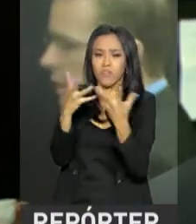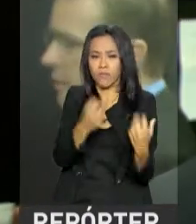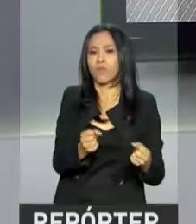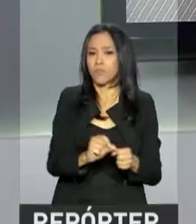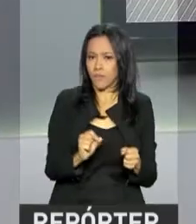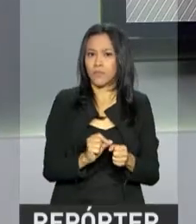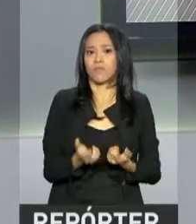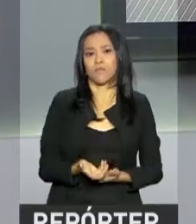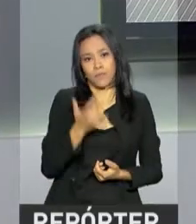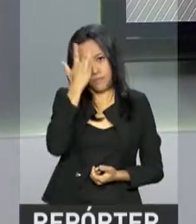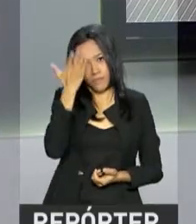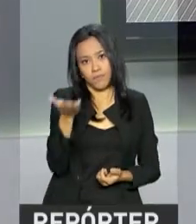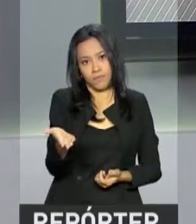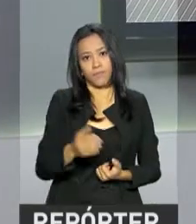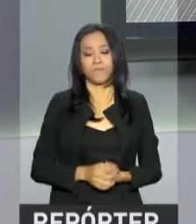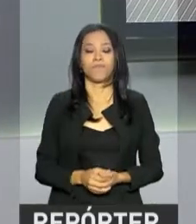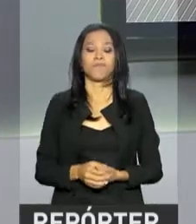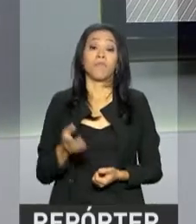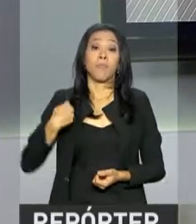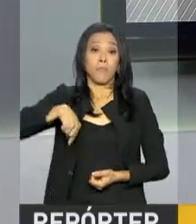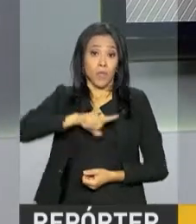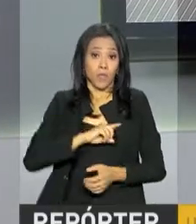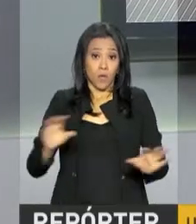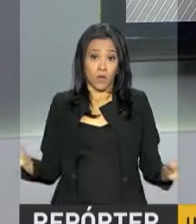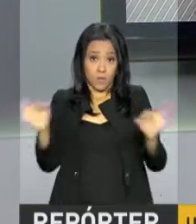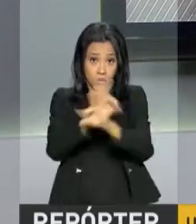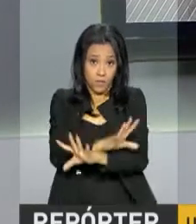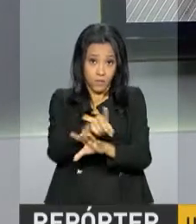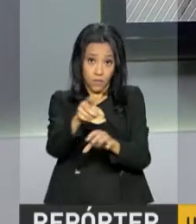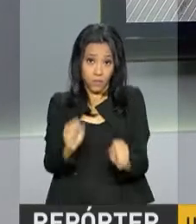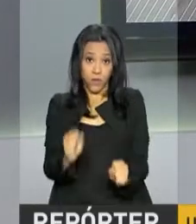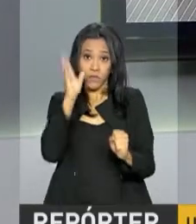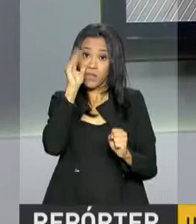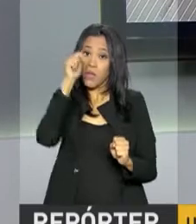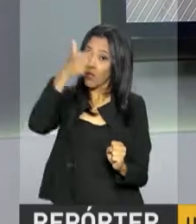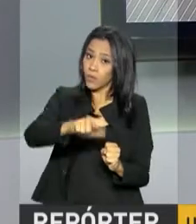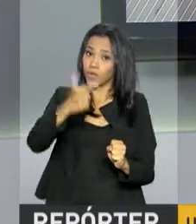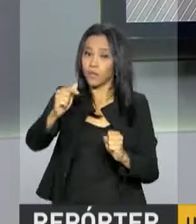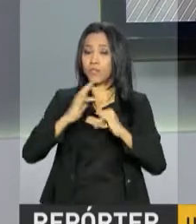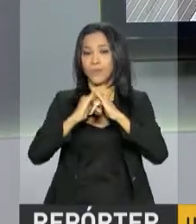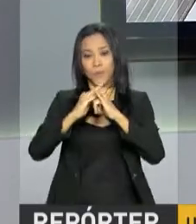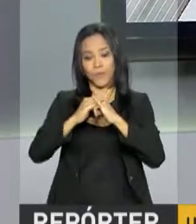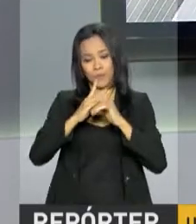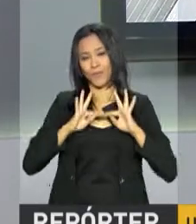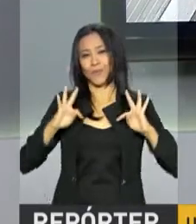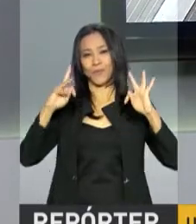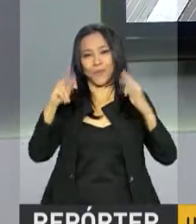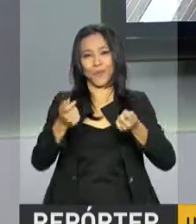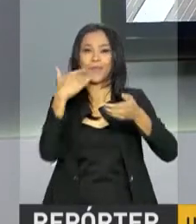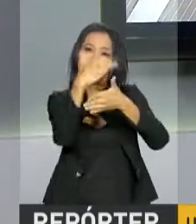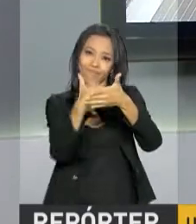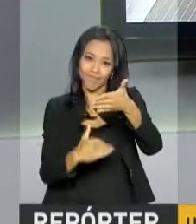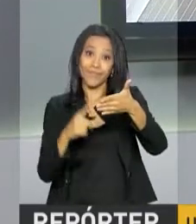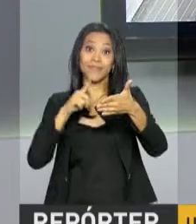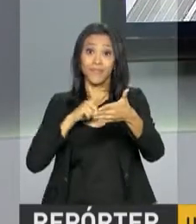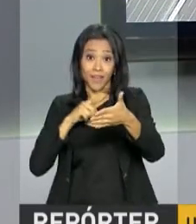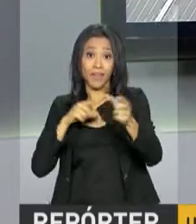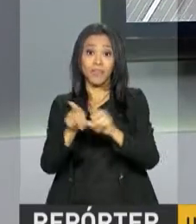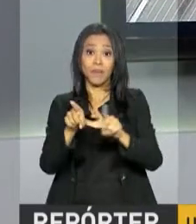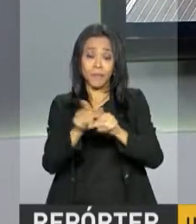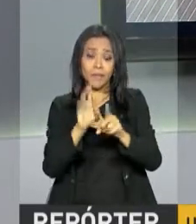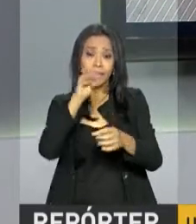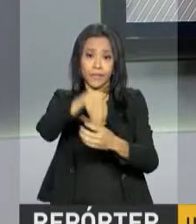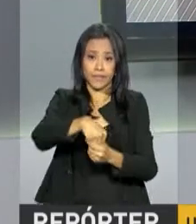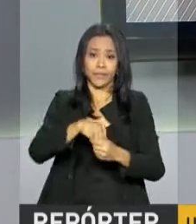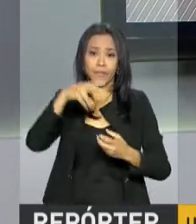fazer e nós ficamos por aqui você pode rever as reportagens no youtube toda a nossa programação também está